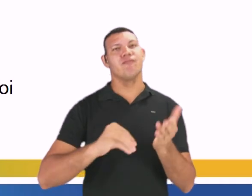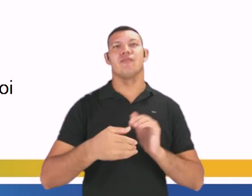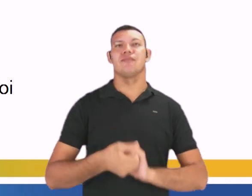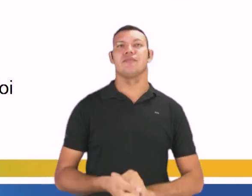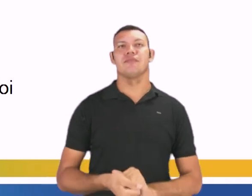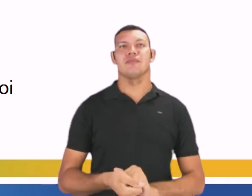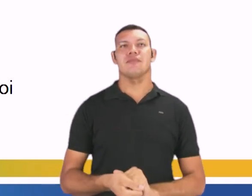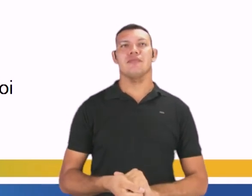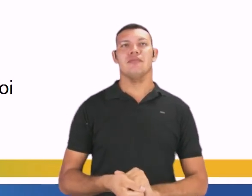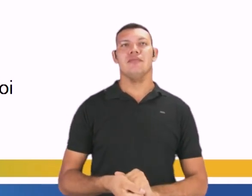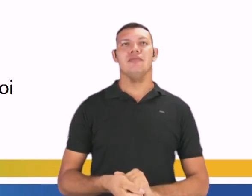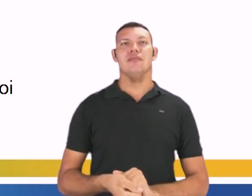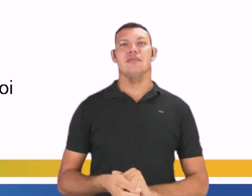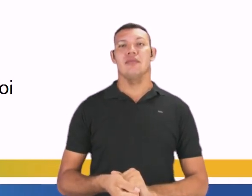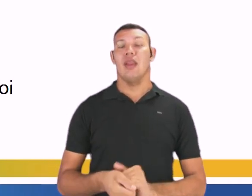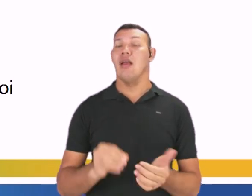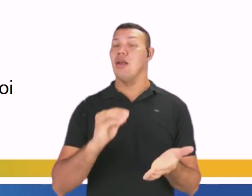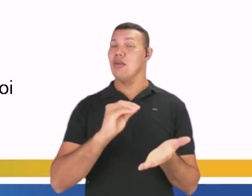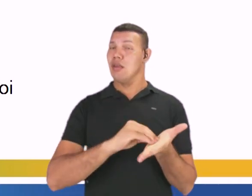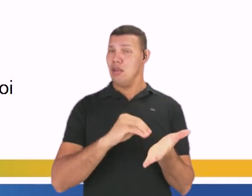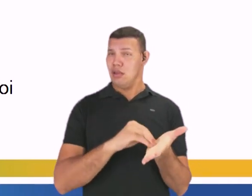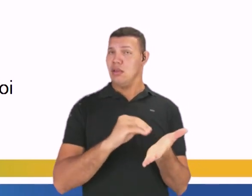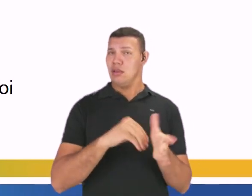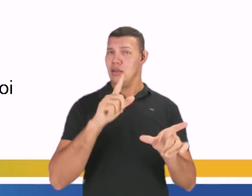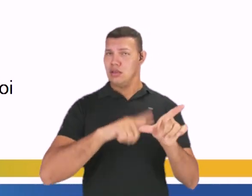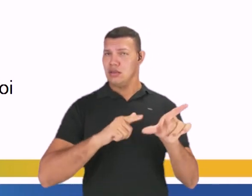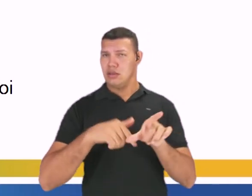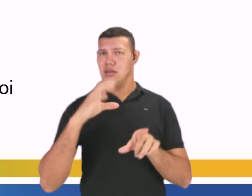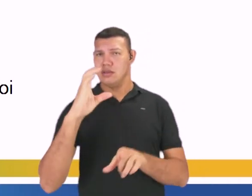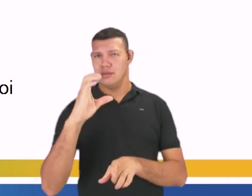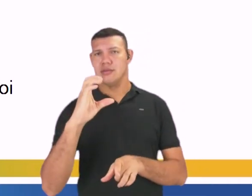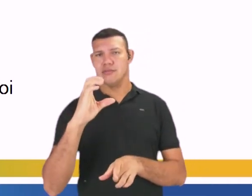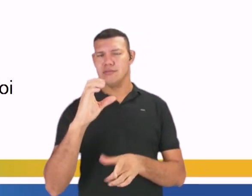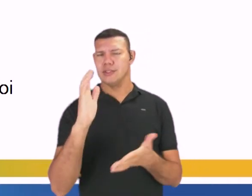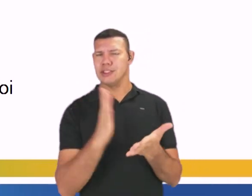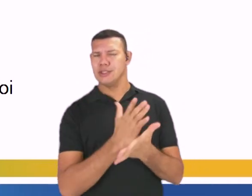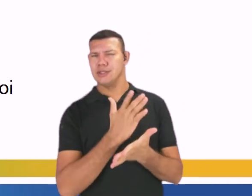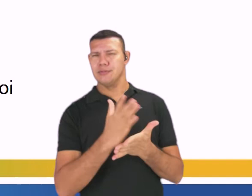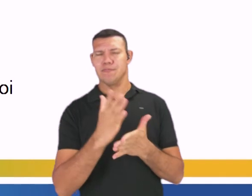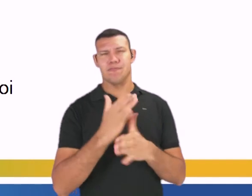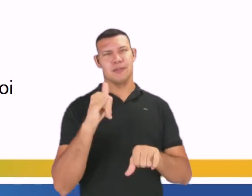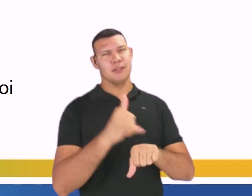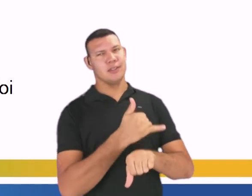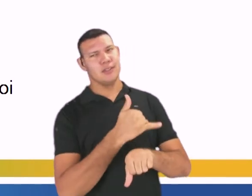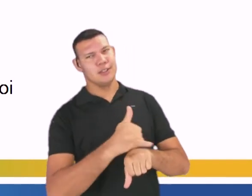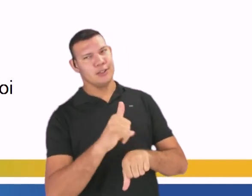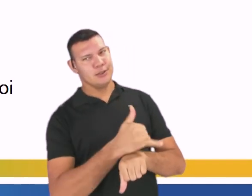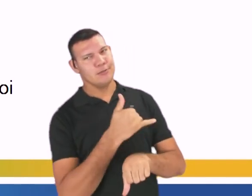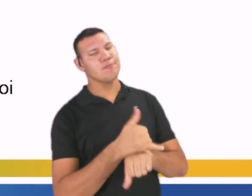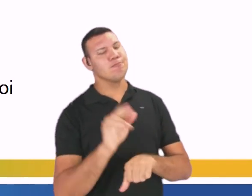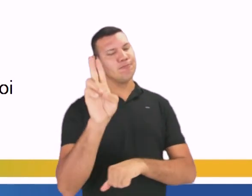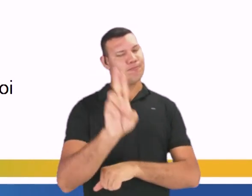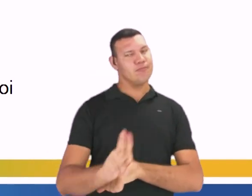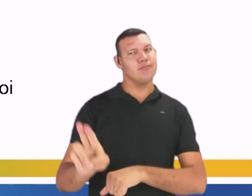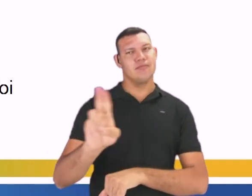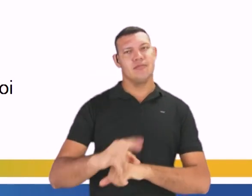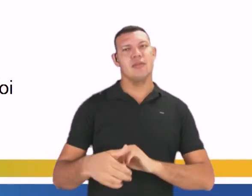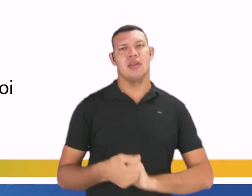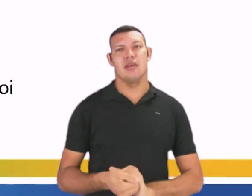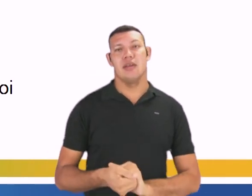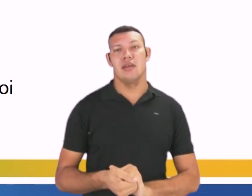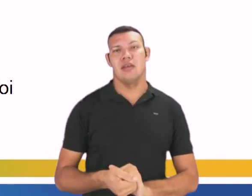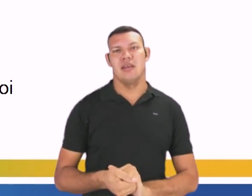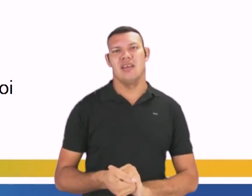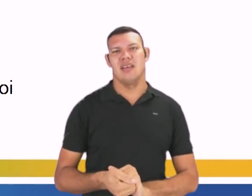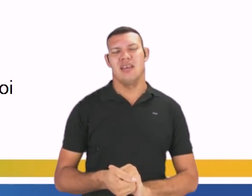Então, como está faltando um termo, nós temos alguns artifícios que nós podemos utilizar para não